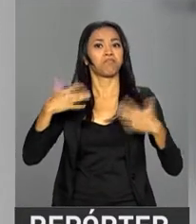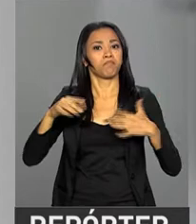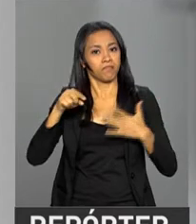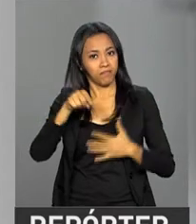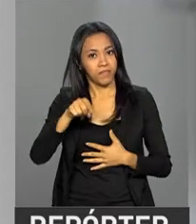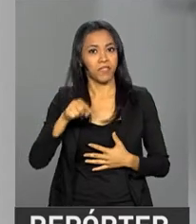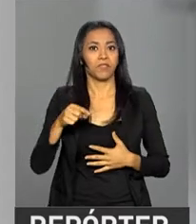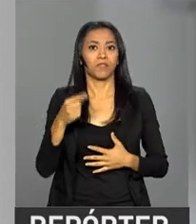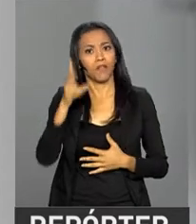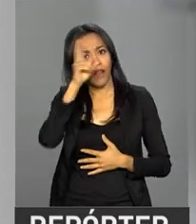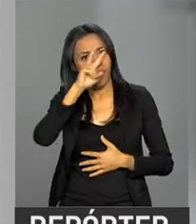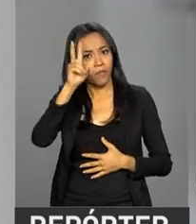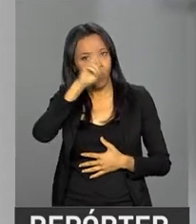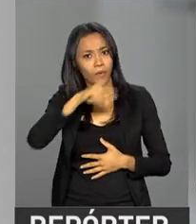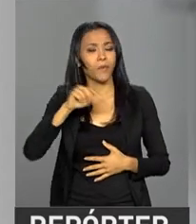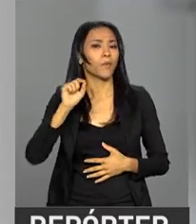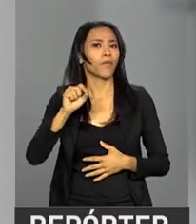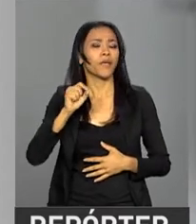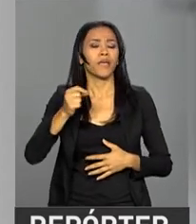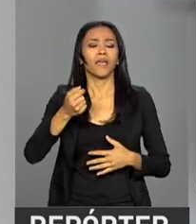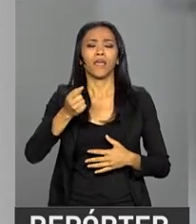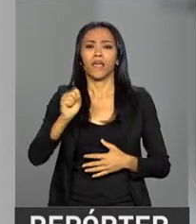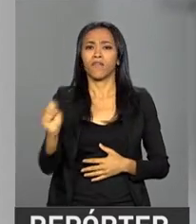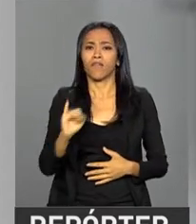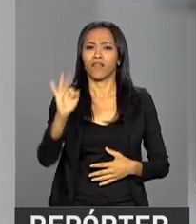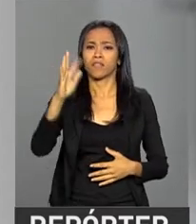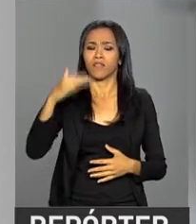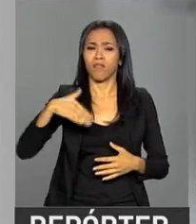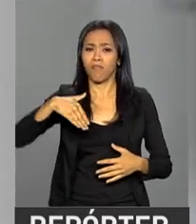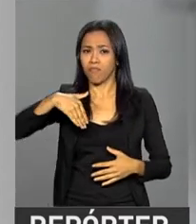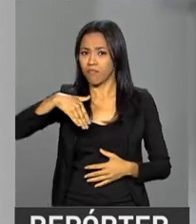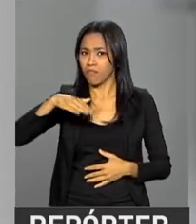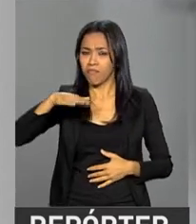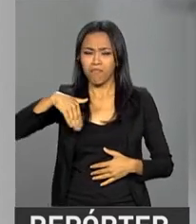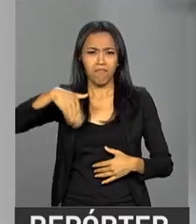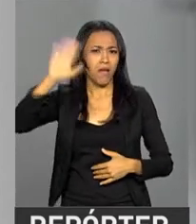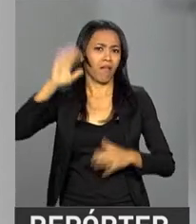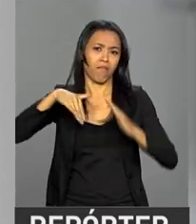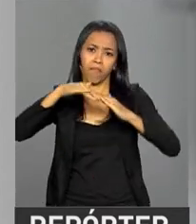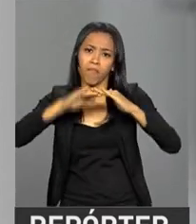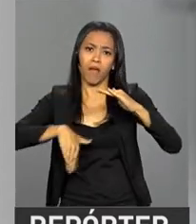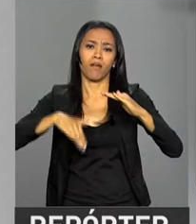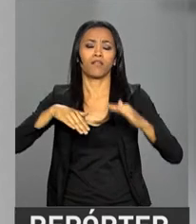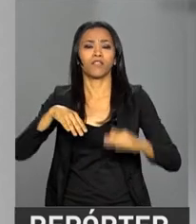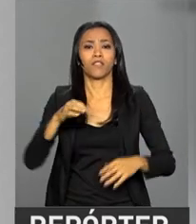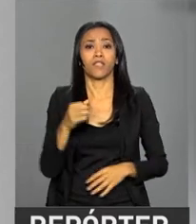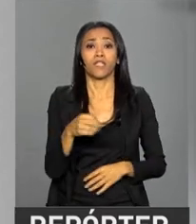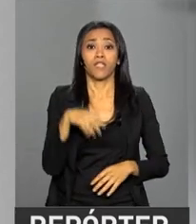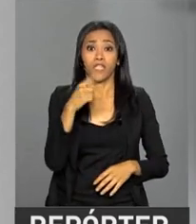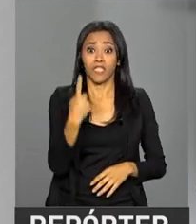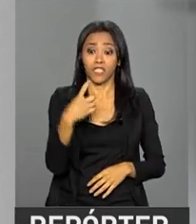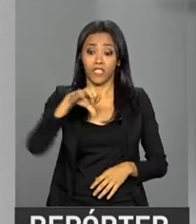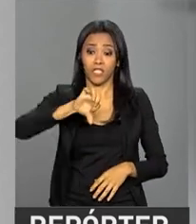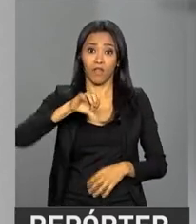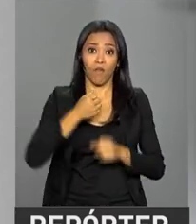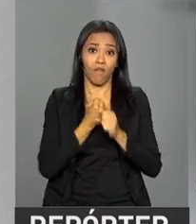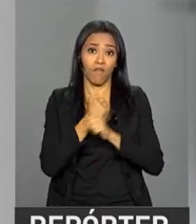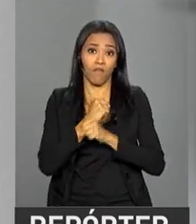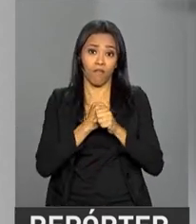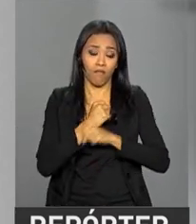lembrou esse fato de que a inflação mais baixa para o acumulado até setembro em 19 anos e